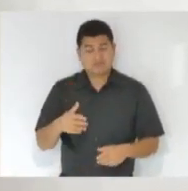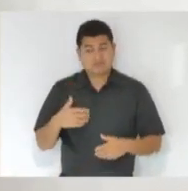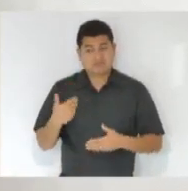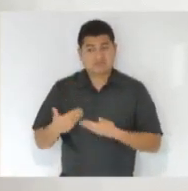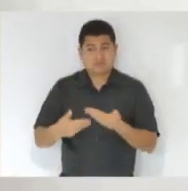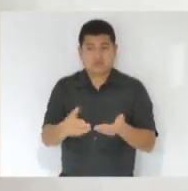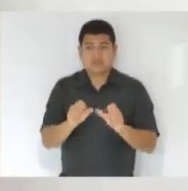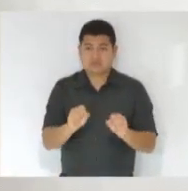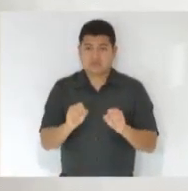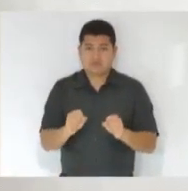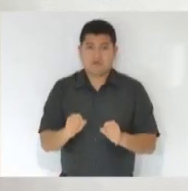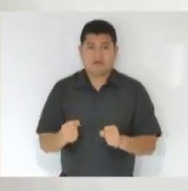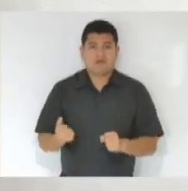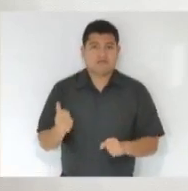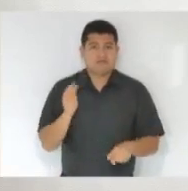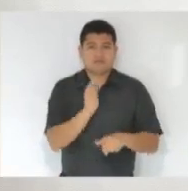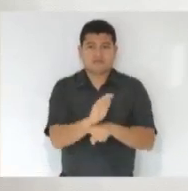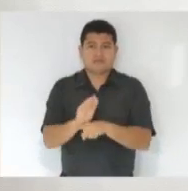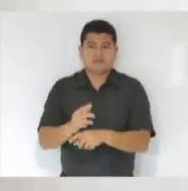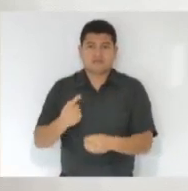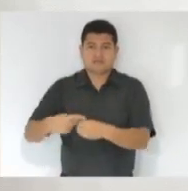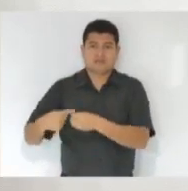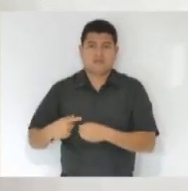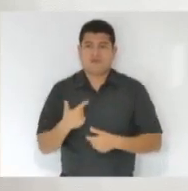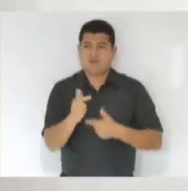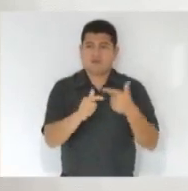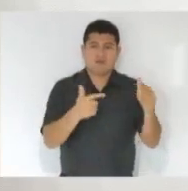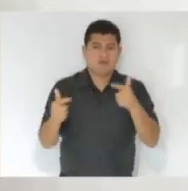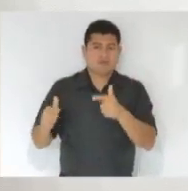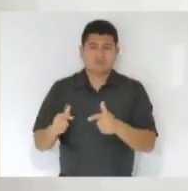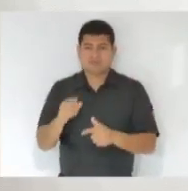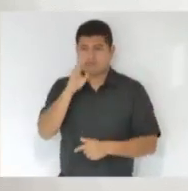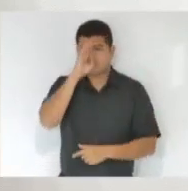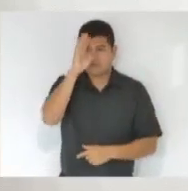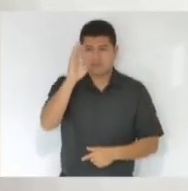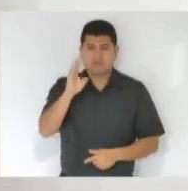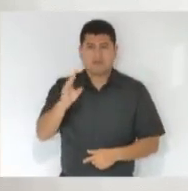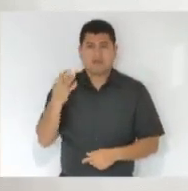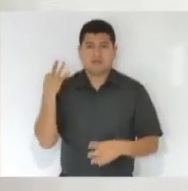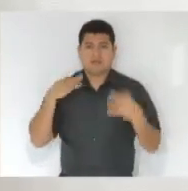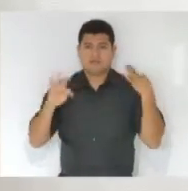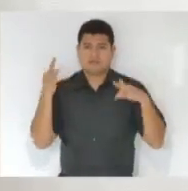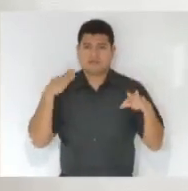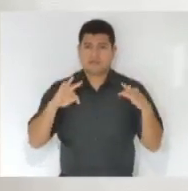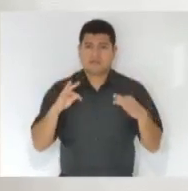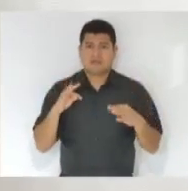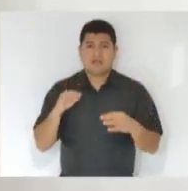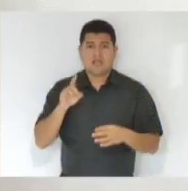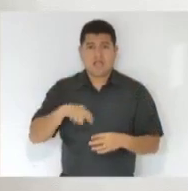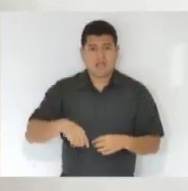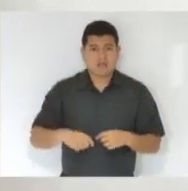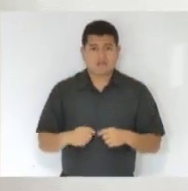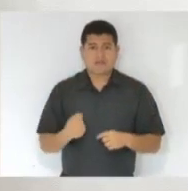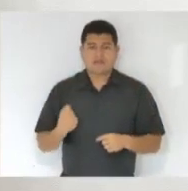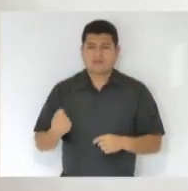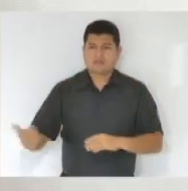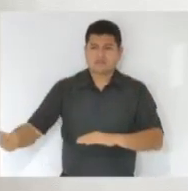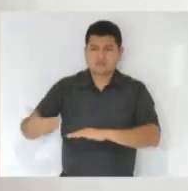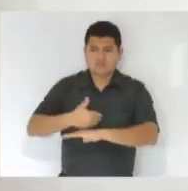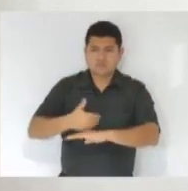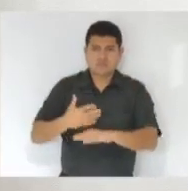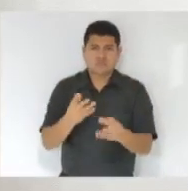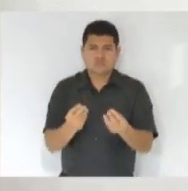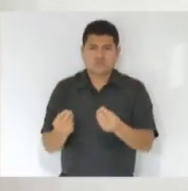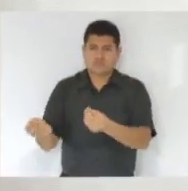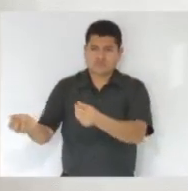demais cidades, principalmente às cidades turísticas do estado de Santa Catarina. Característica de cidade turística, recebe muitas pessoas de fora, cidades